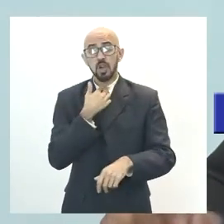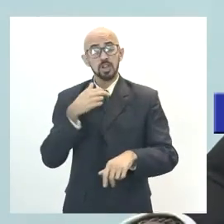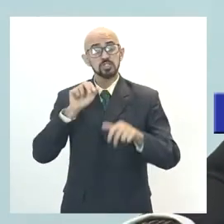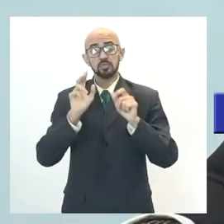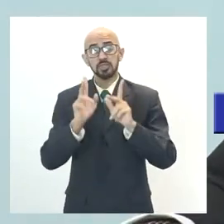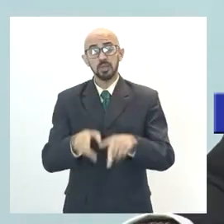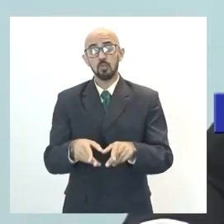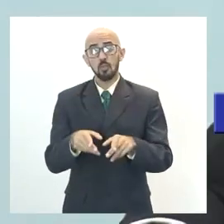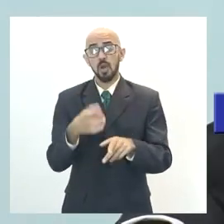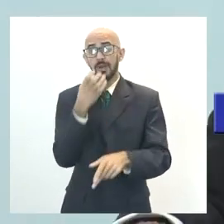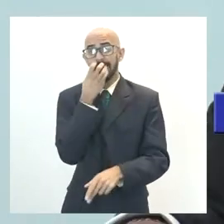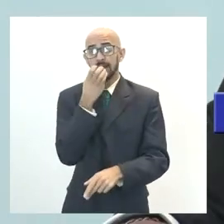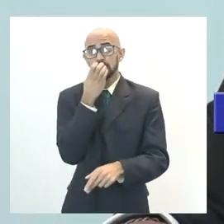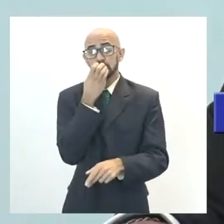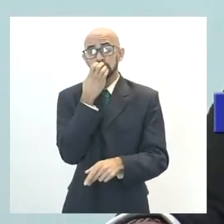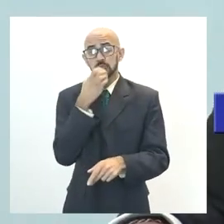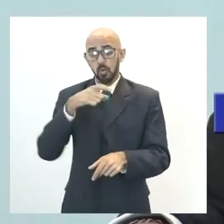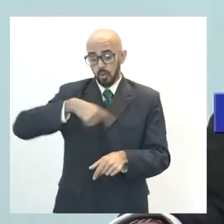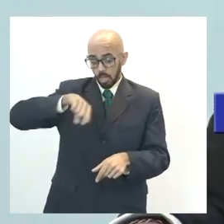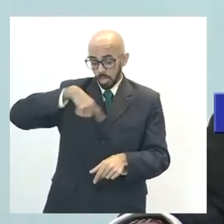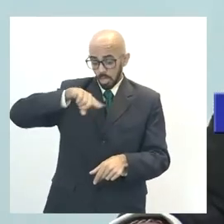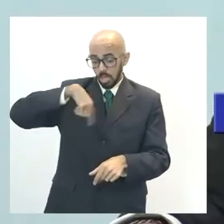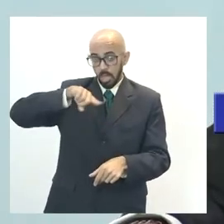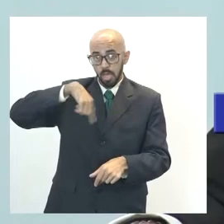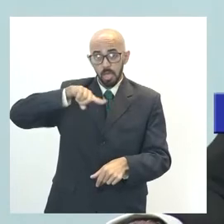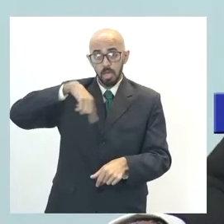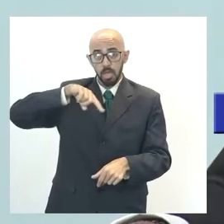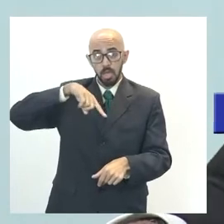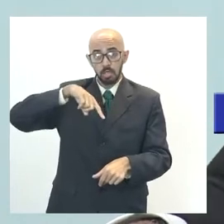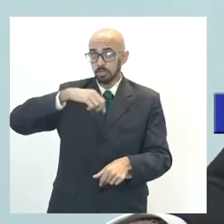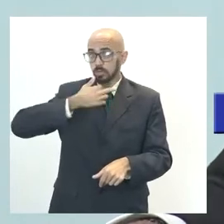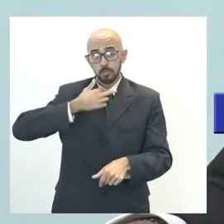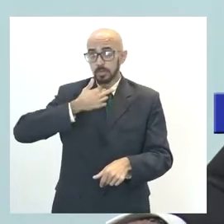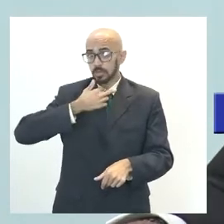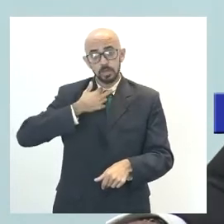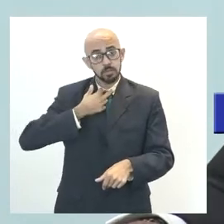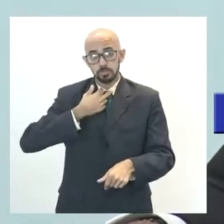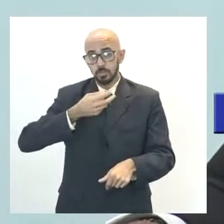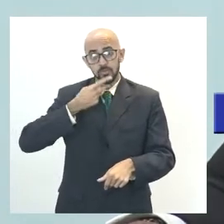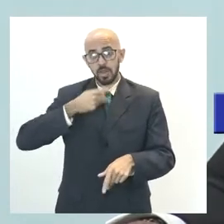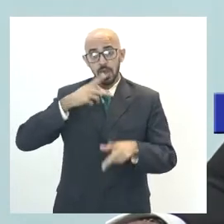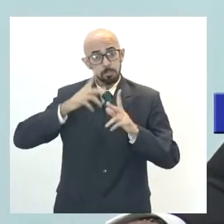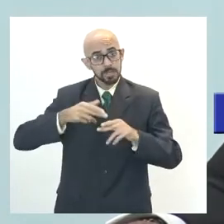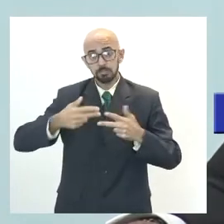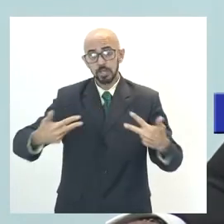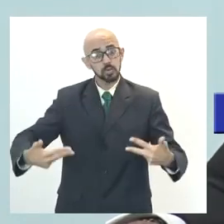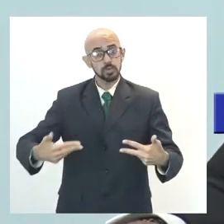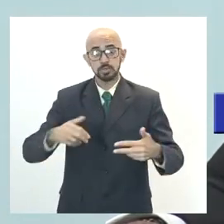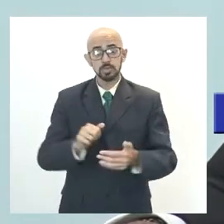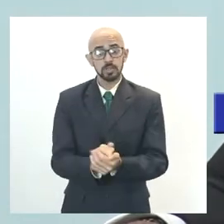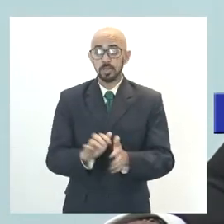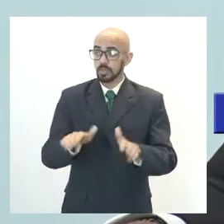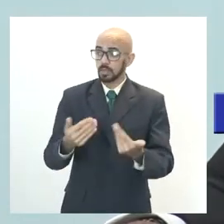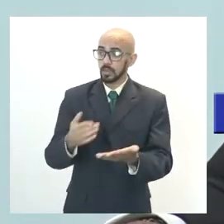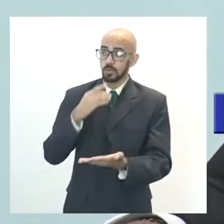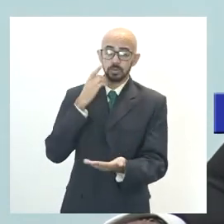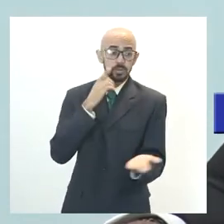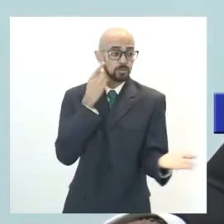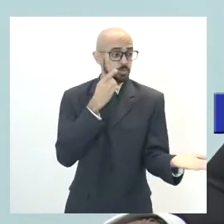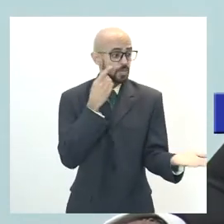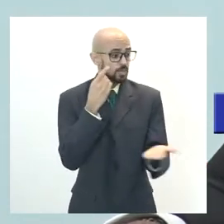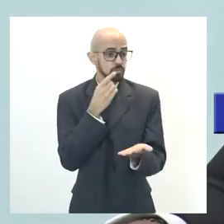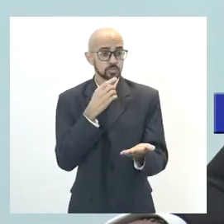cachorro correndo atrás do rabo falando as mesmas coisas então Deputado concluiu eu eu peço